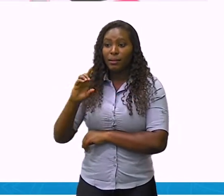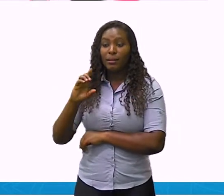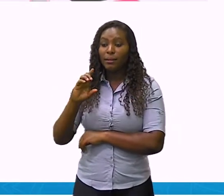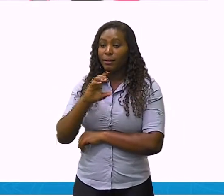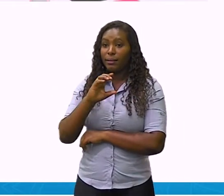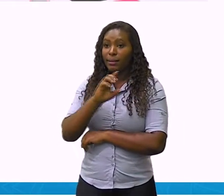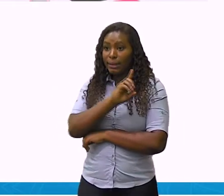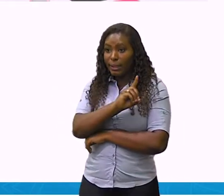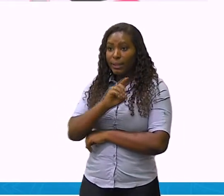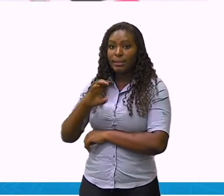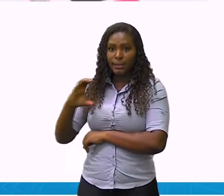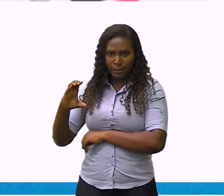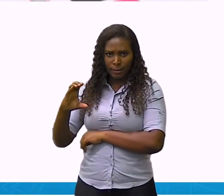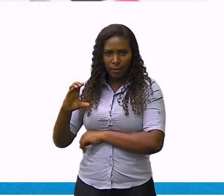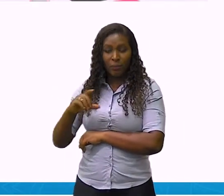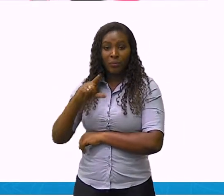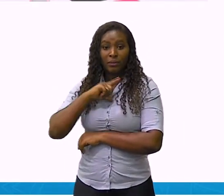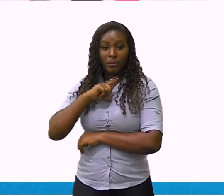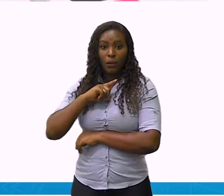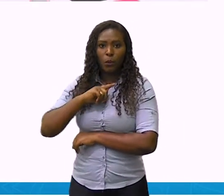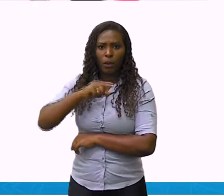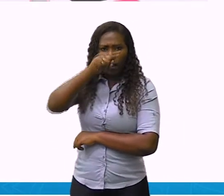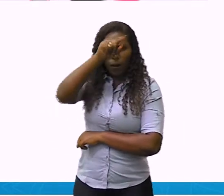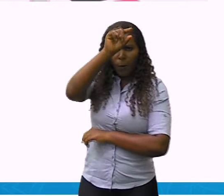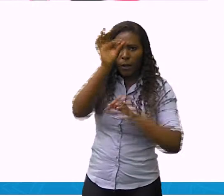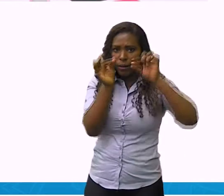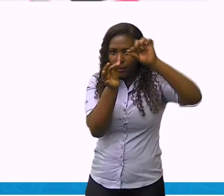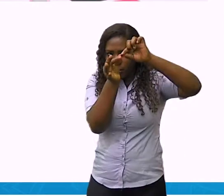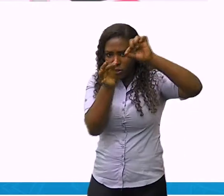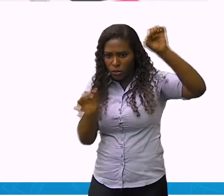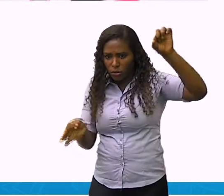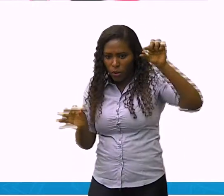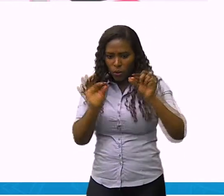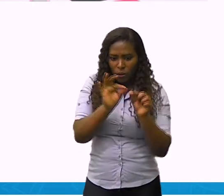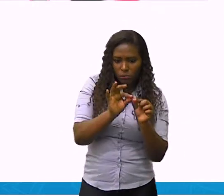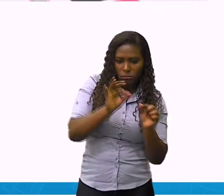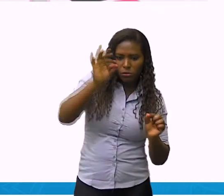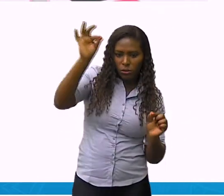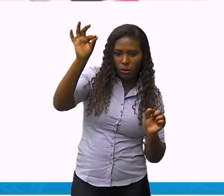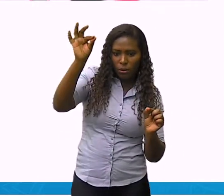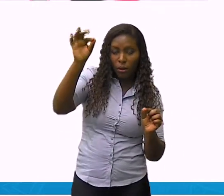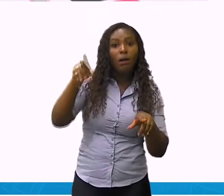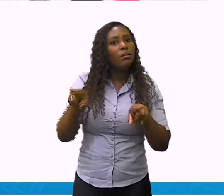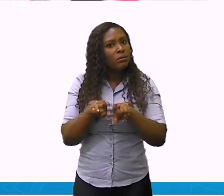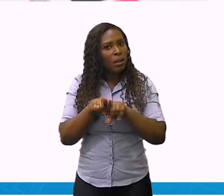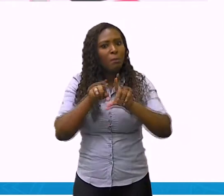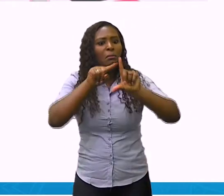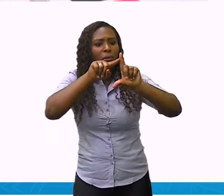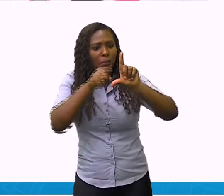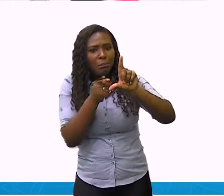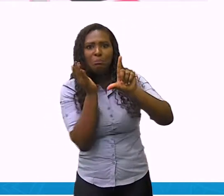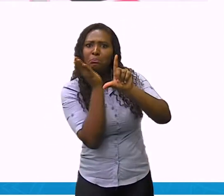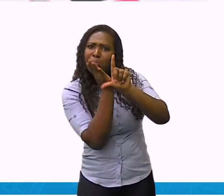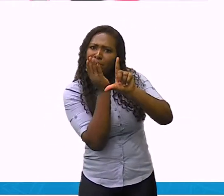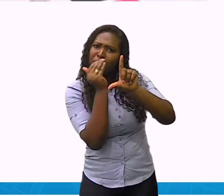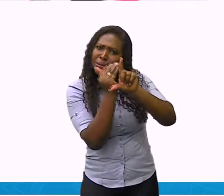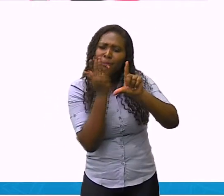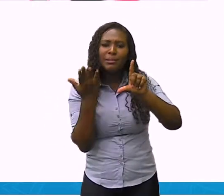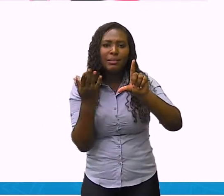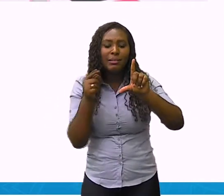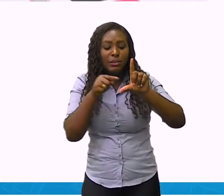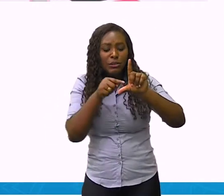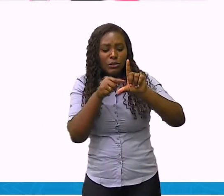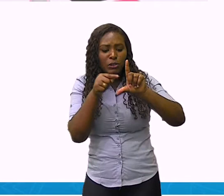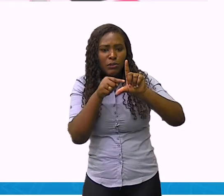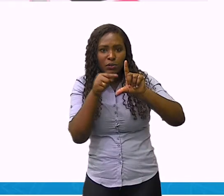diagonais. As diagonais, elas partem do vértice como bissetriz, dividindo o ângulo ao meio. Elas se